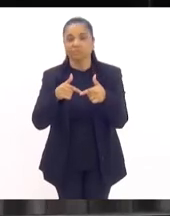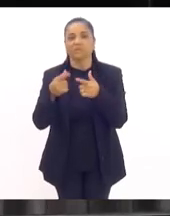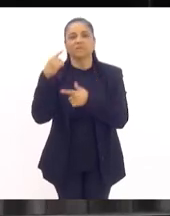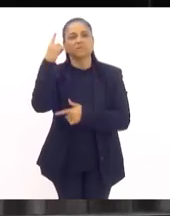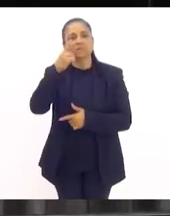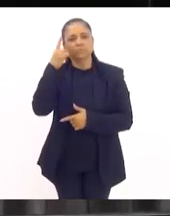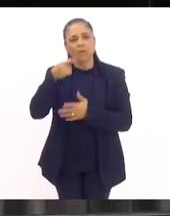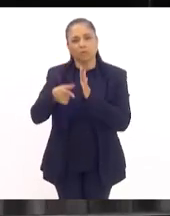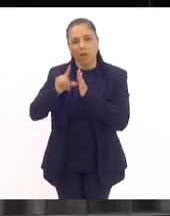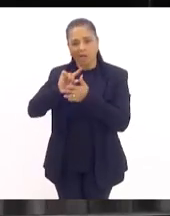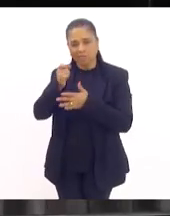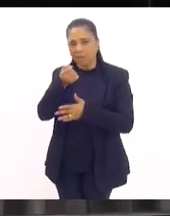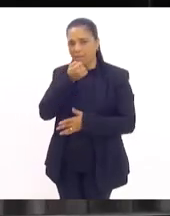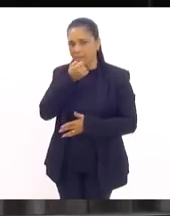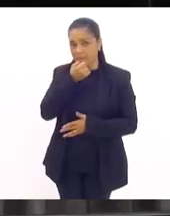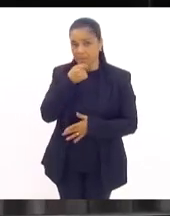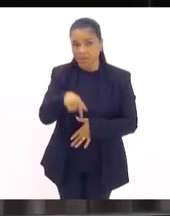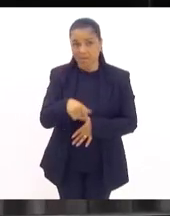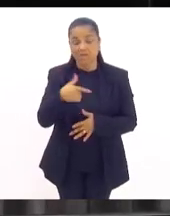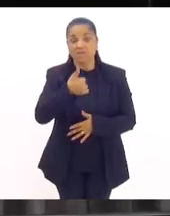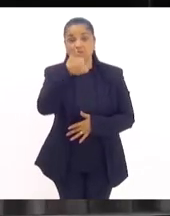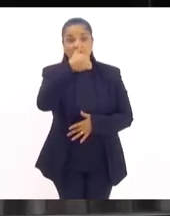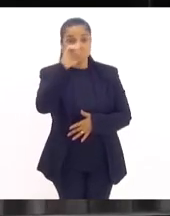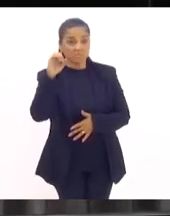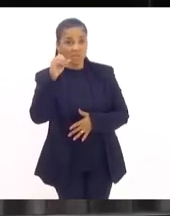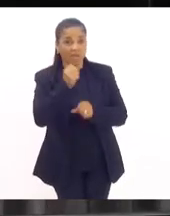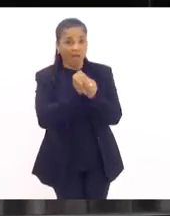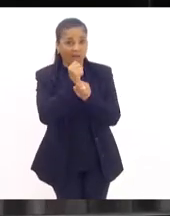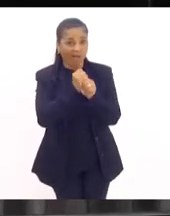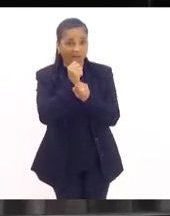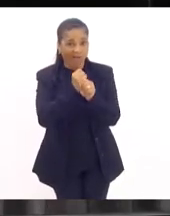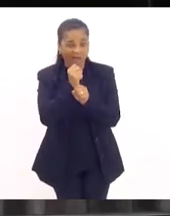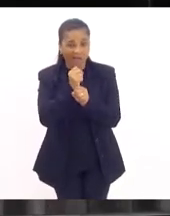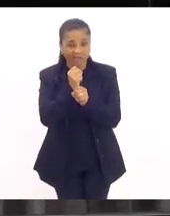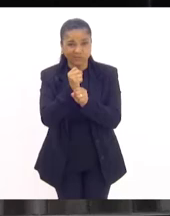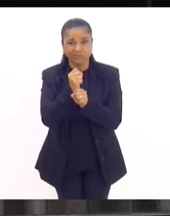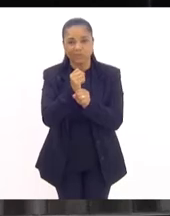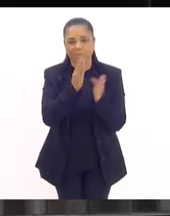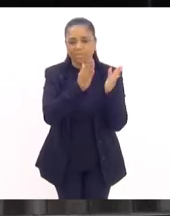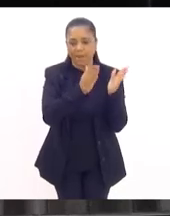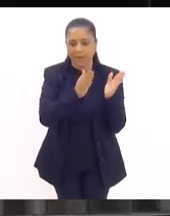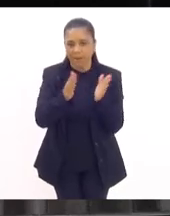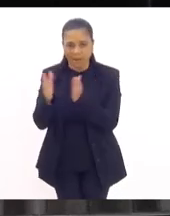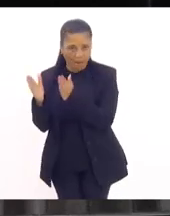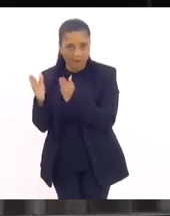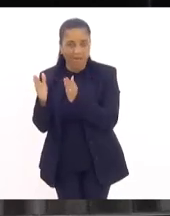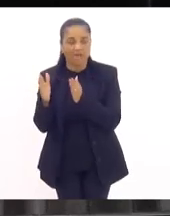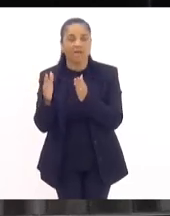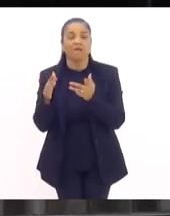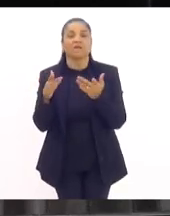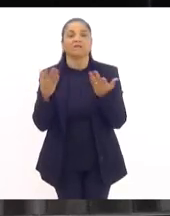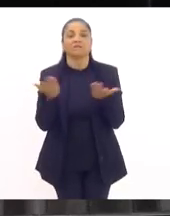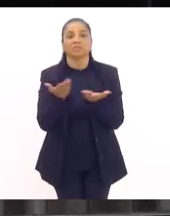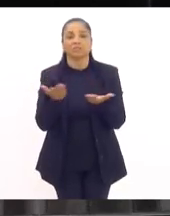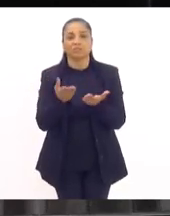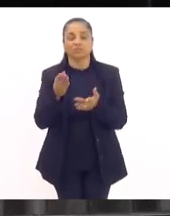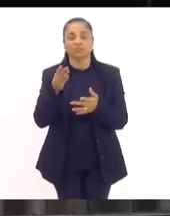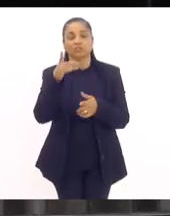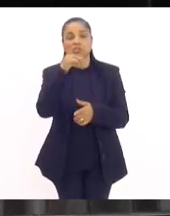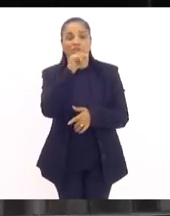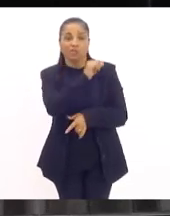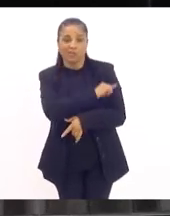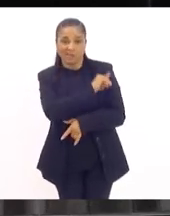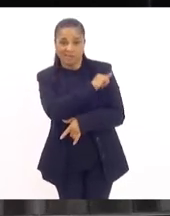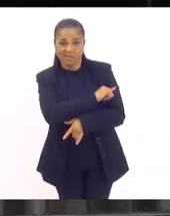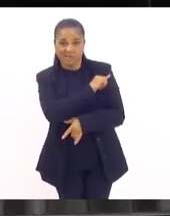né, do que foi feito nesses 100 anos num cenário geral. E eu quero trazer aqui hoje para o Rio de Janeiro, para o nosso